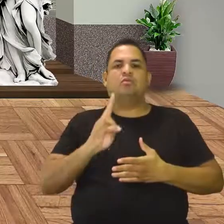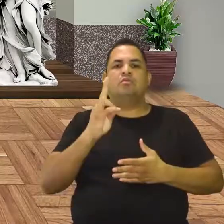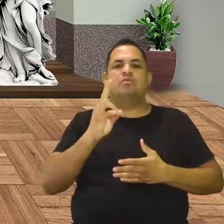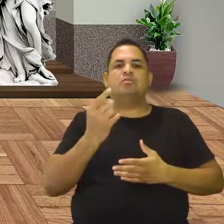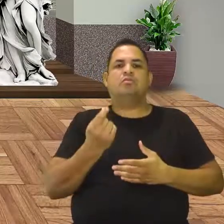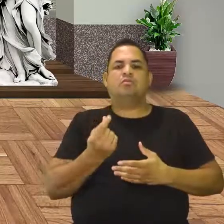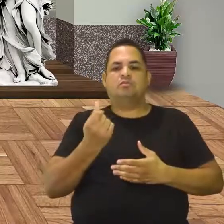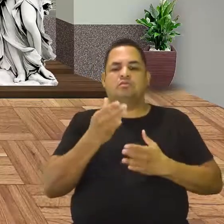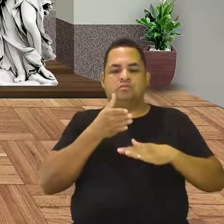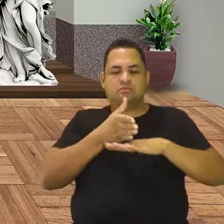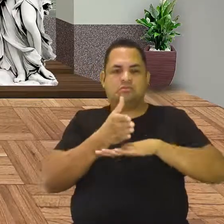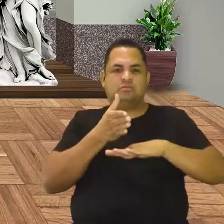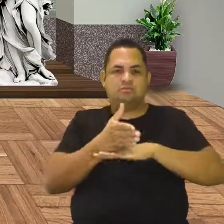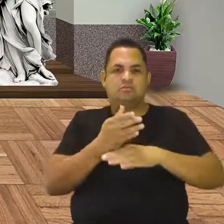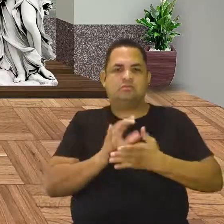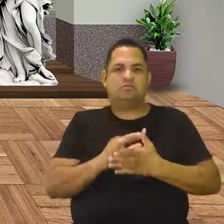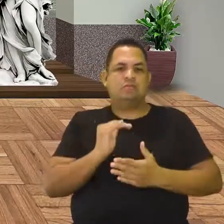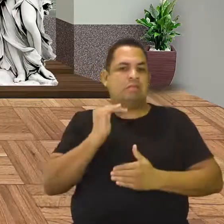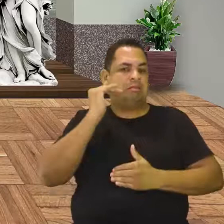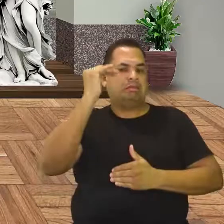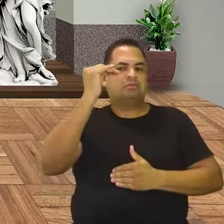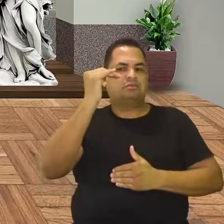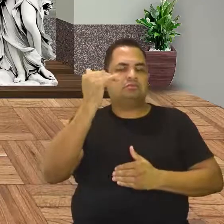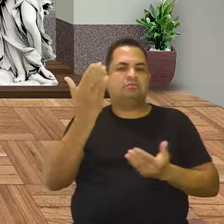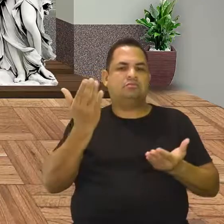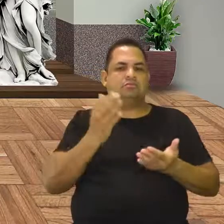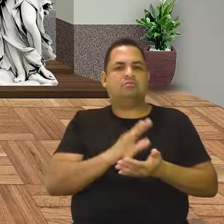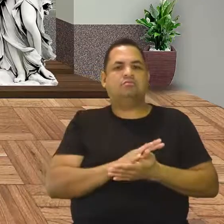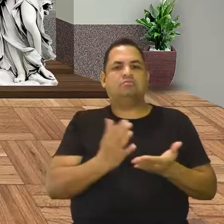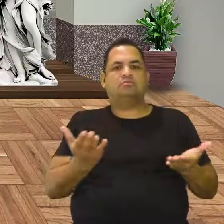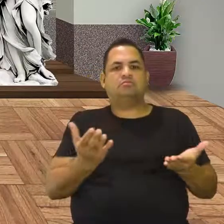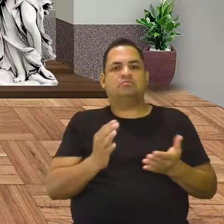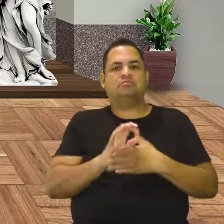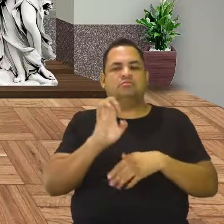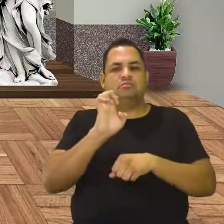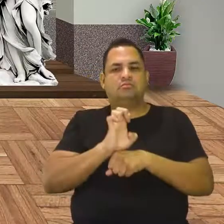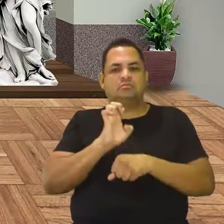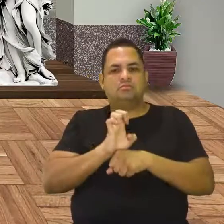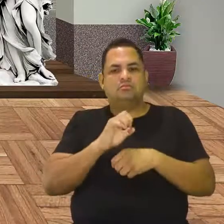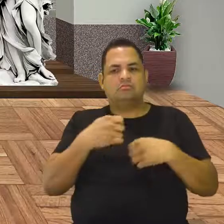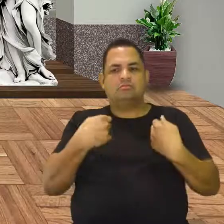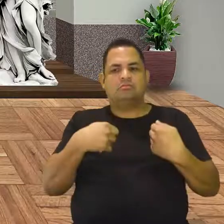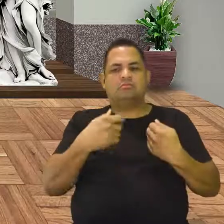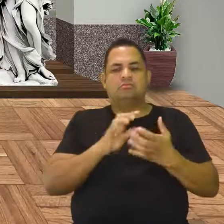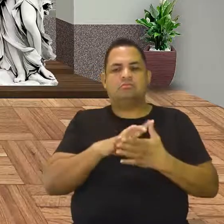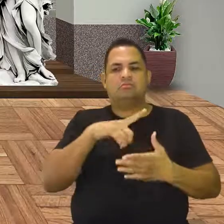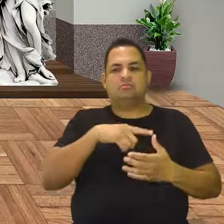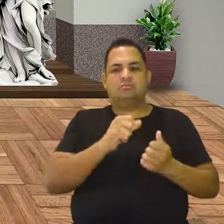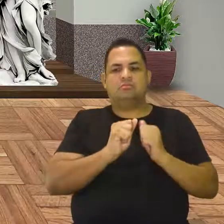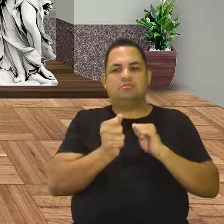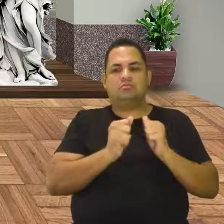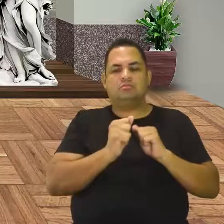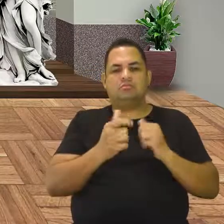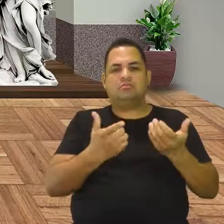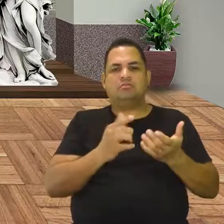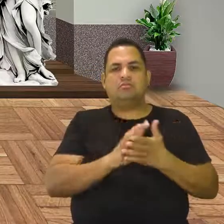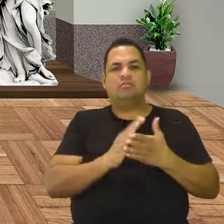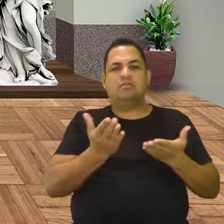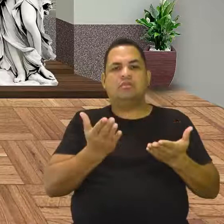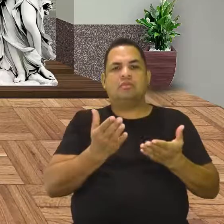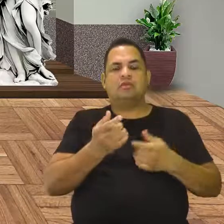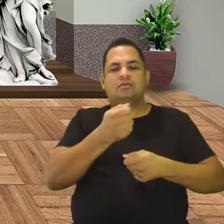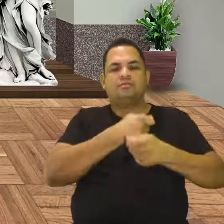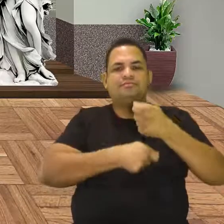que seja acessível e não abusivo. Tá? Então, o Estado ele serve para ter esse controle. Até então, era